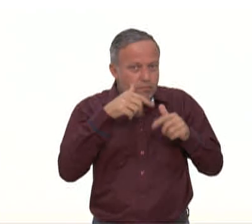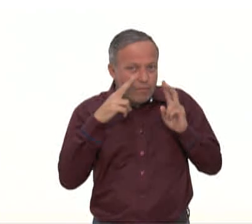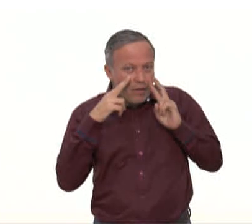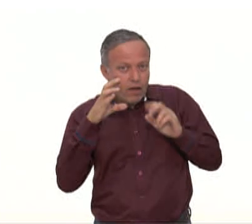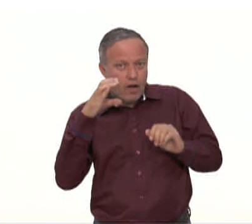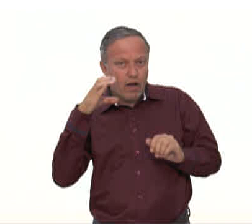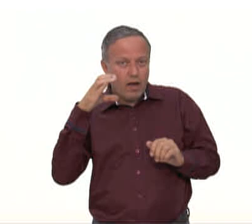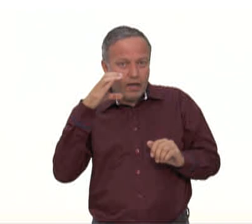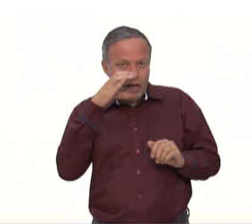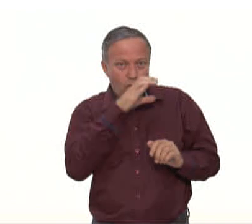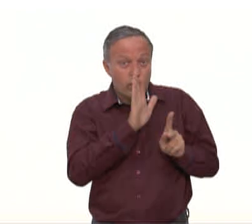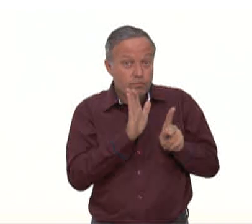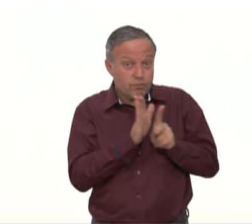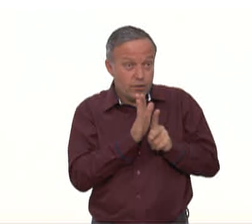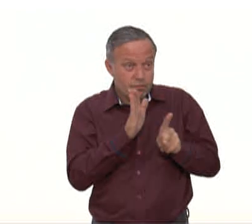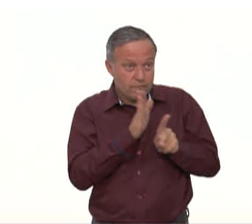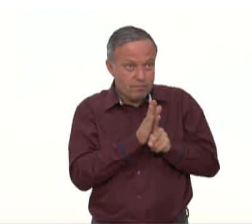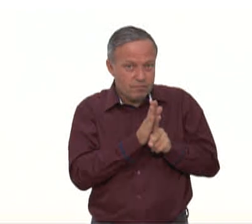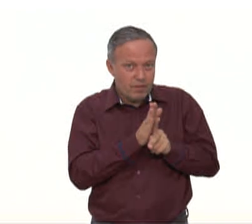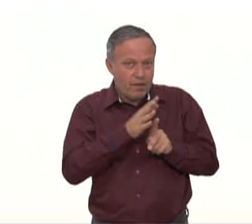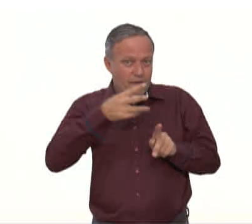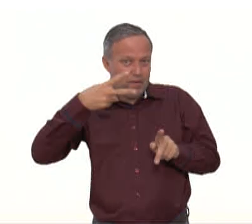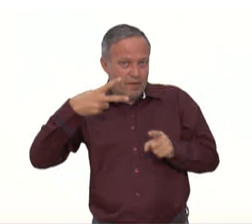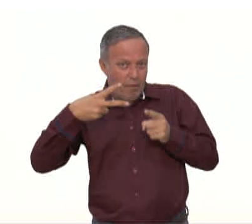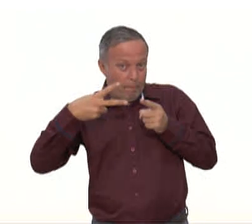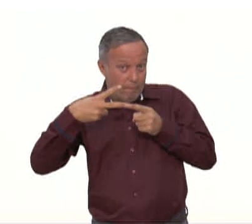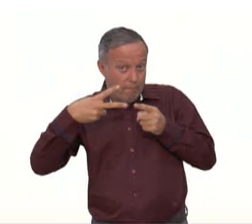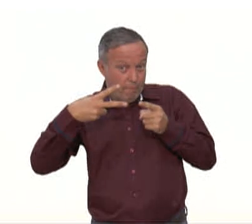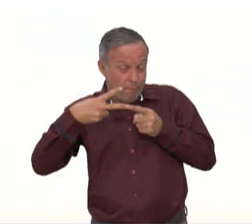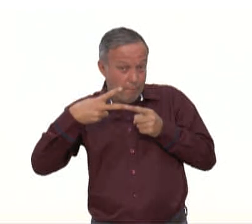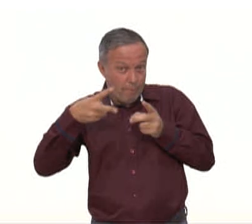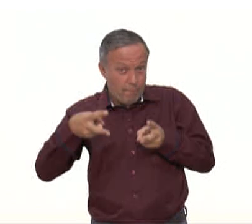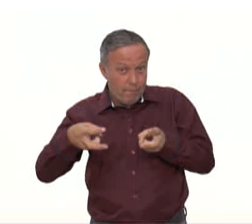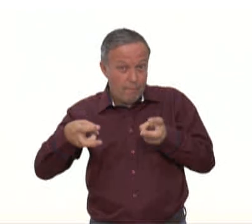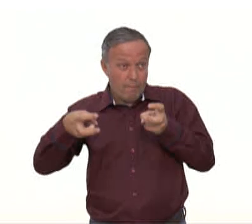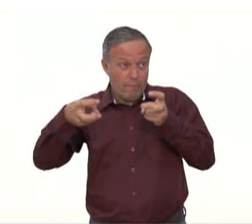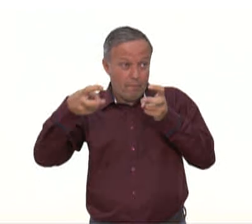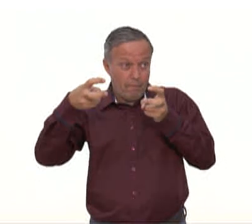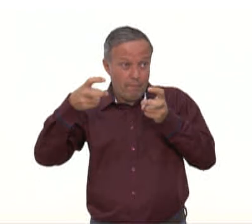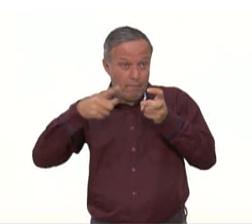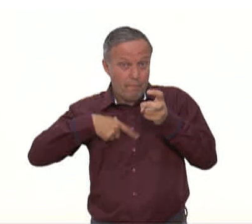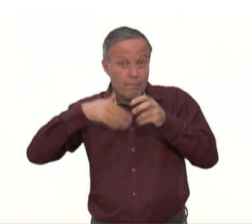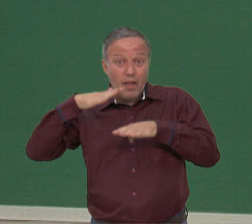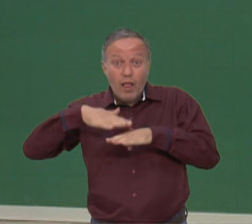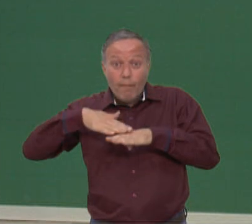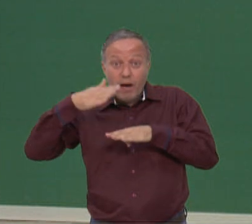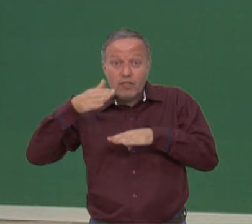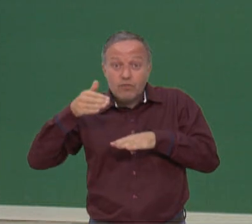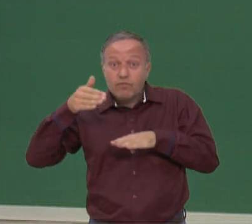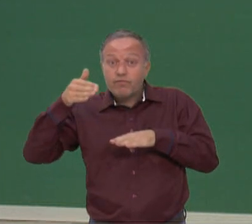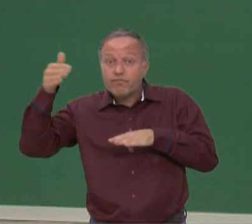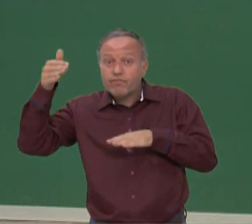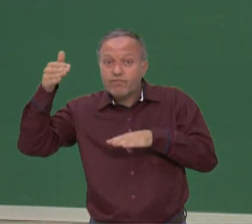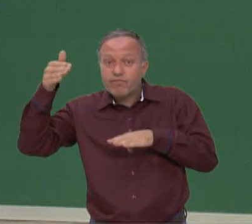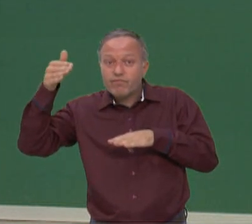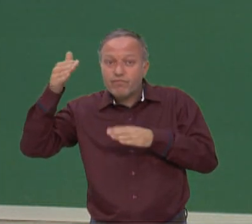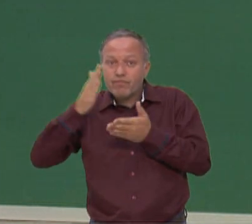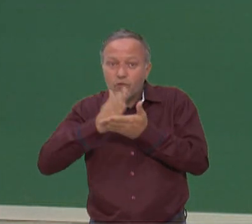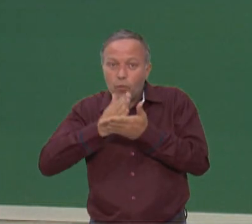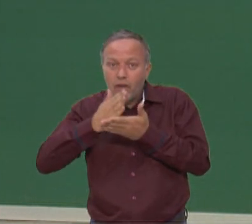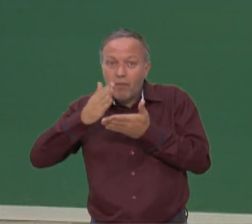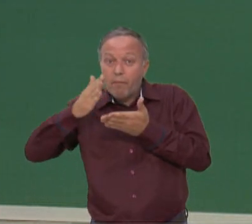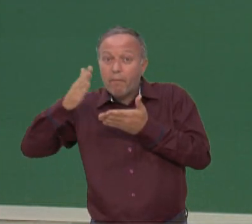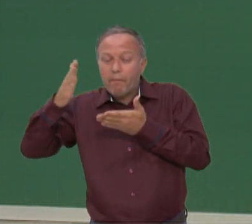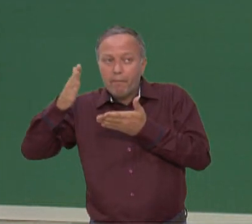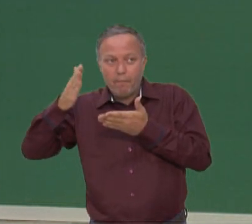o calor específico. O ponto 2, percebam ali no gráfico, está assim mais do meio para o final. Então temos